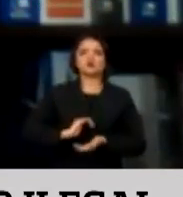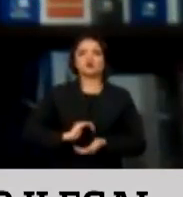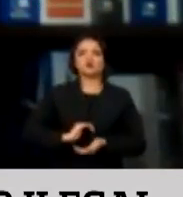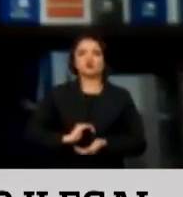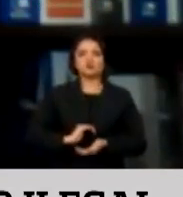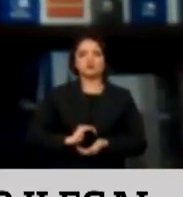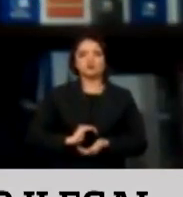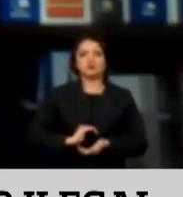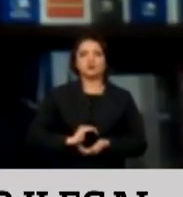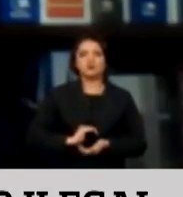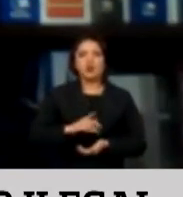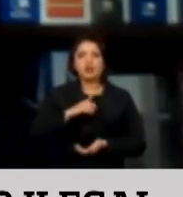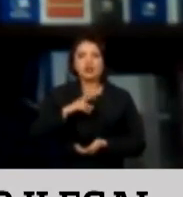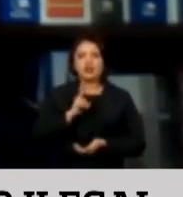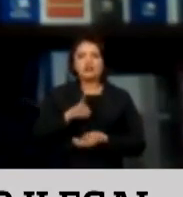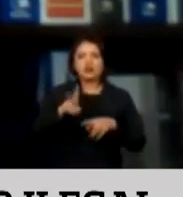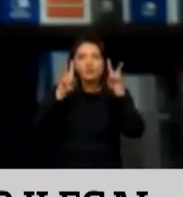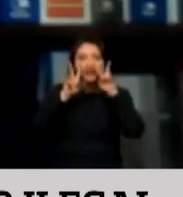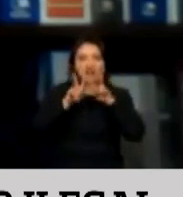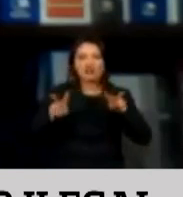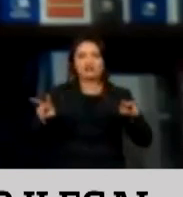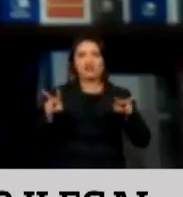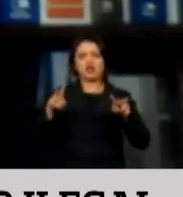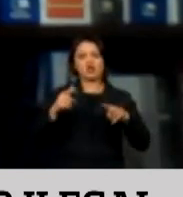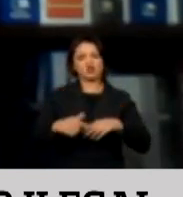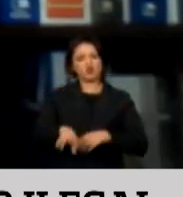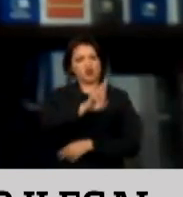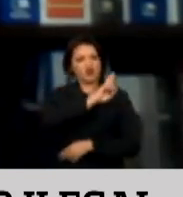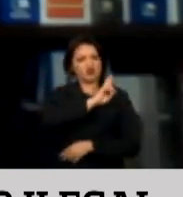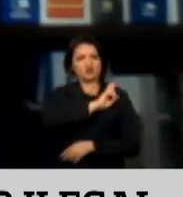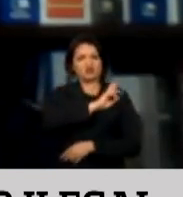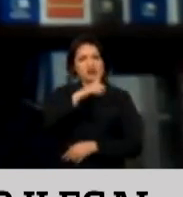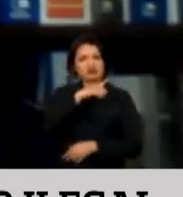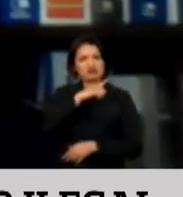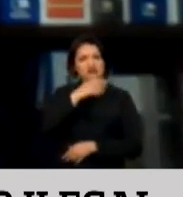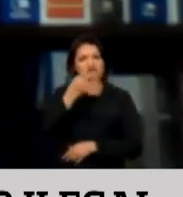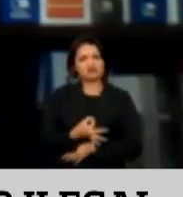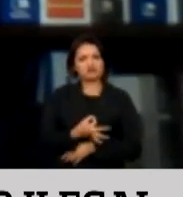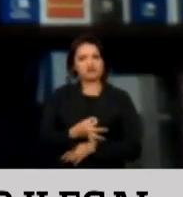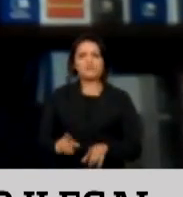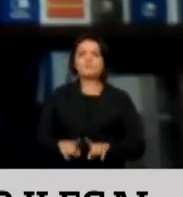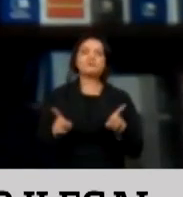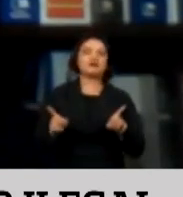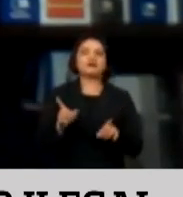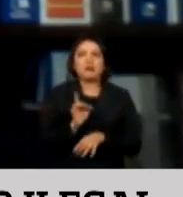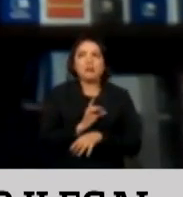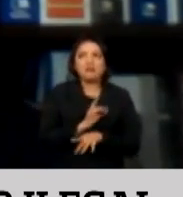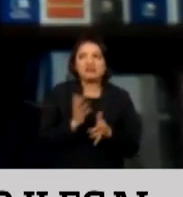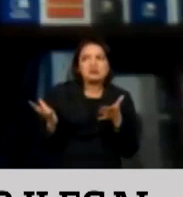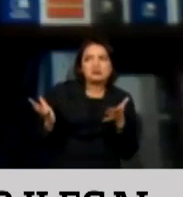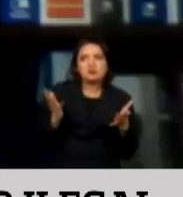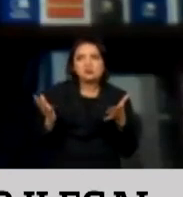Federal, atento à sua alta responsabilidade institucional, não se